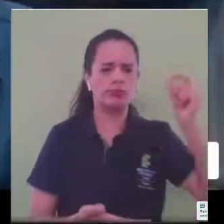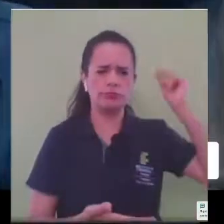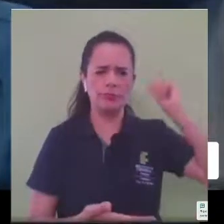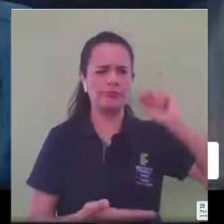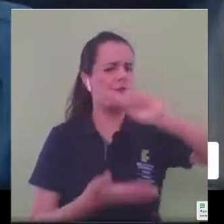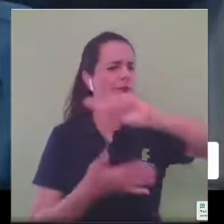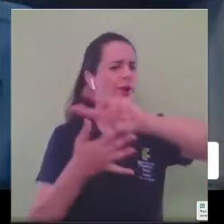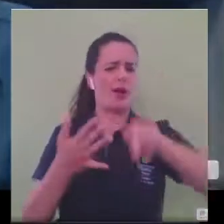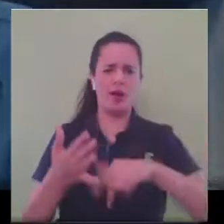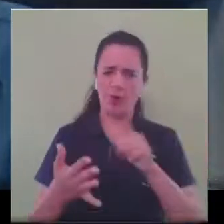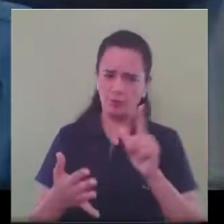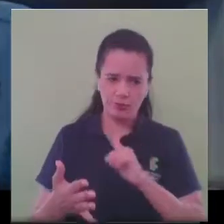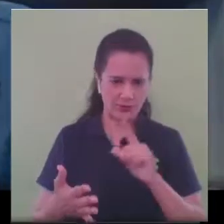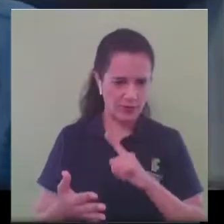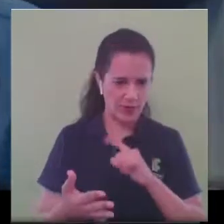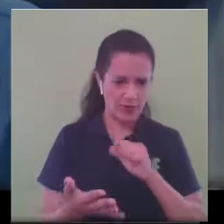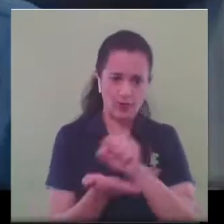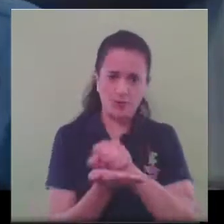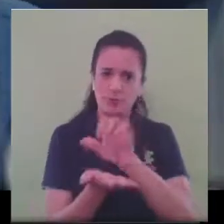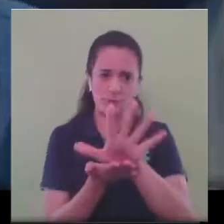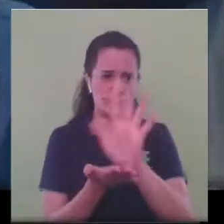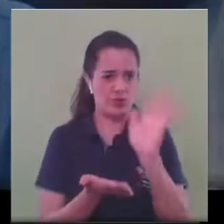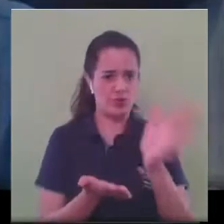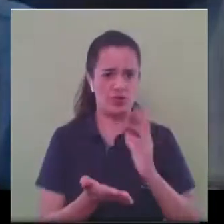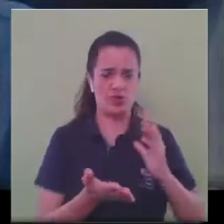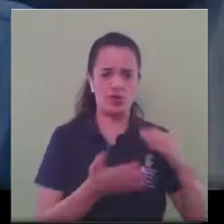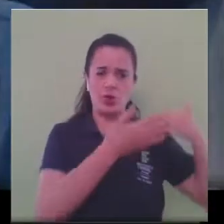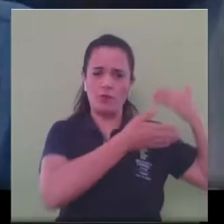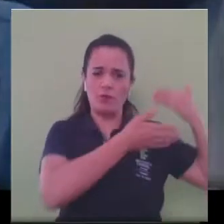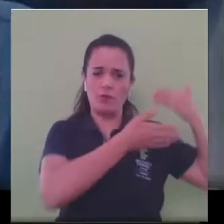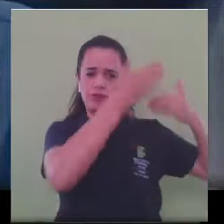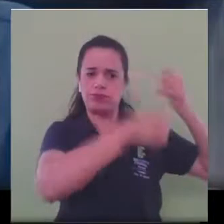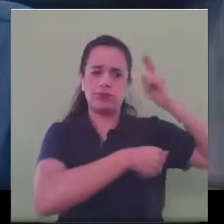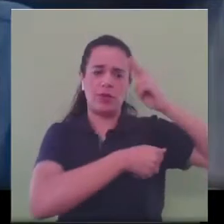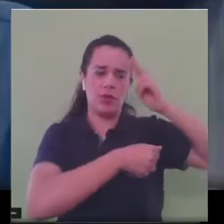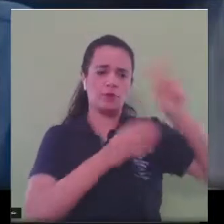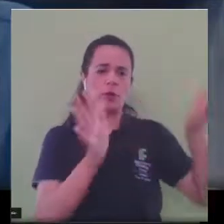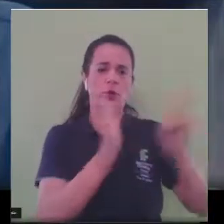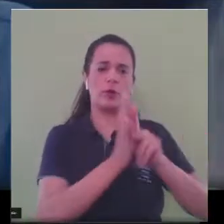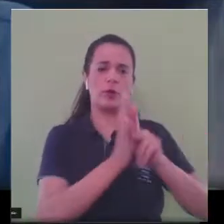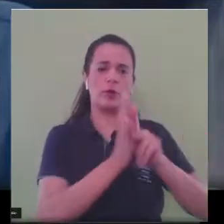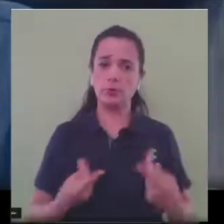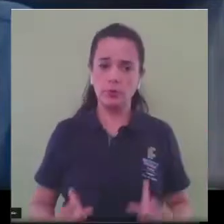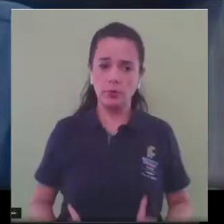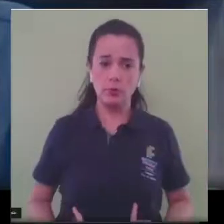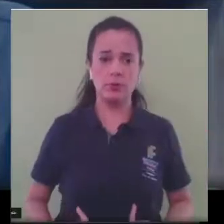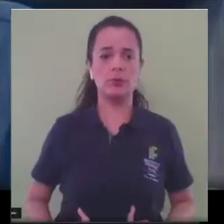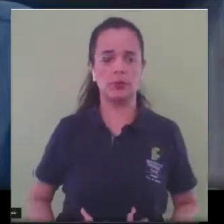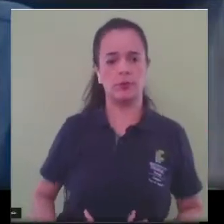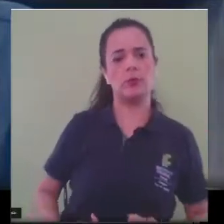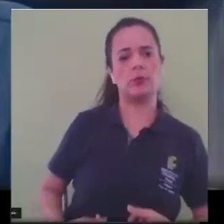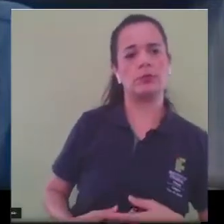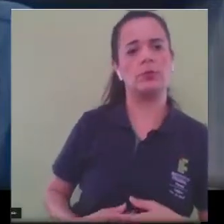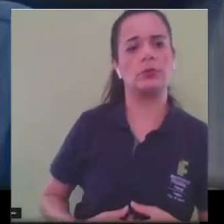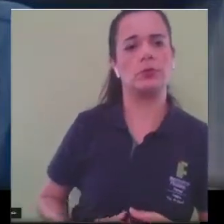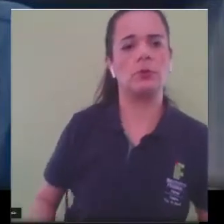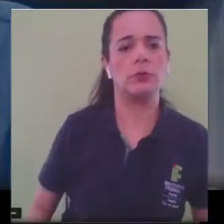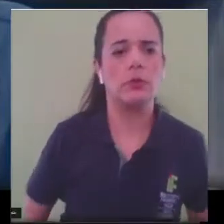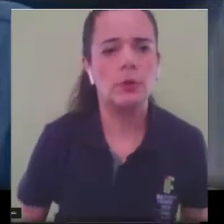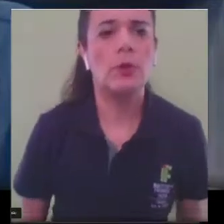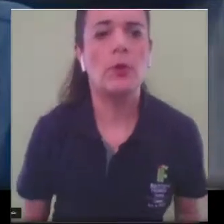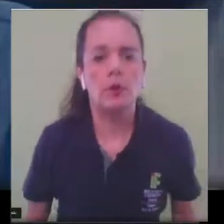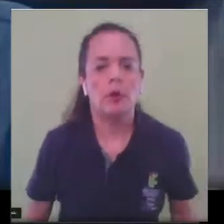livros, né, que foram publicados. Ao longo de toda a história da humanidade, foram publicados cerca de 130, acho que